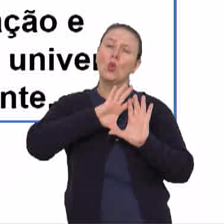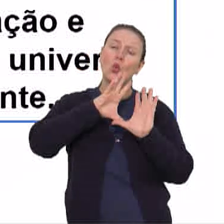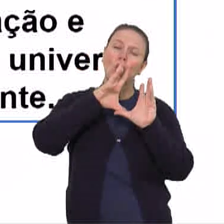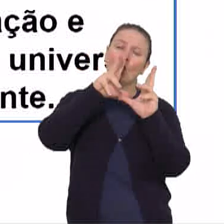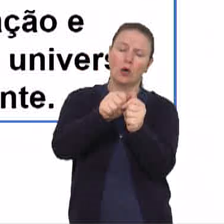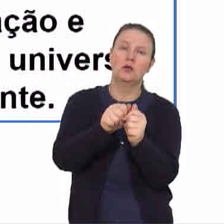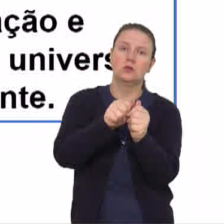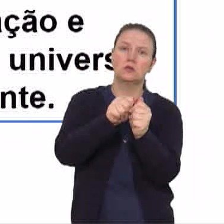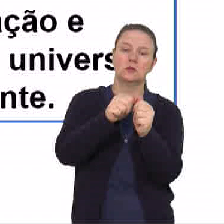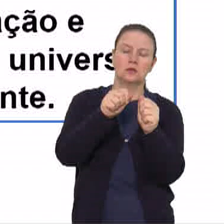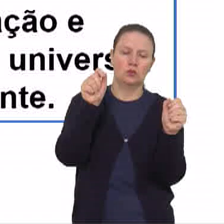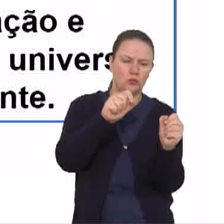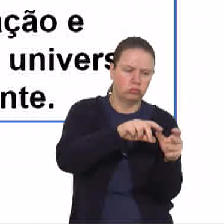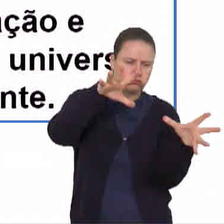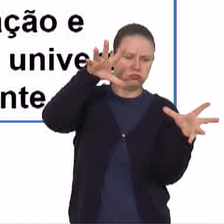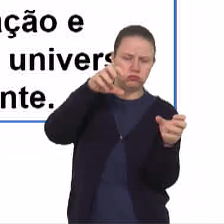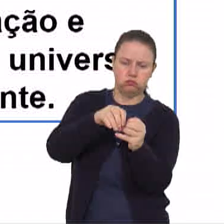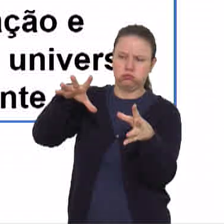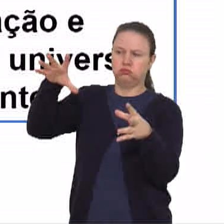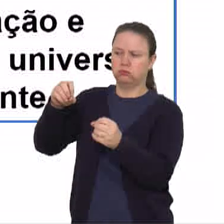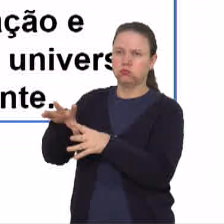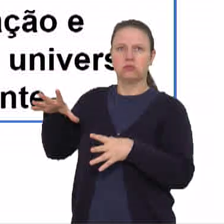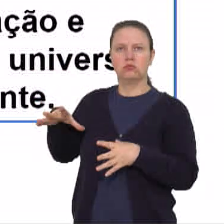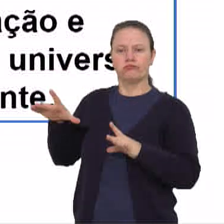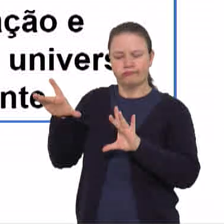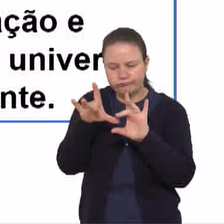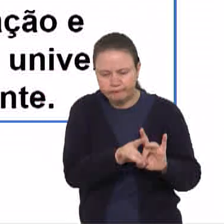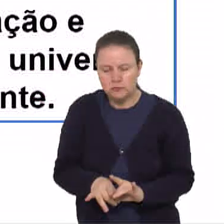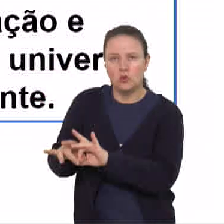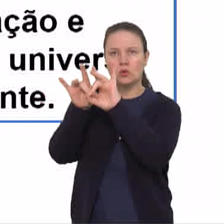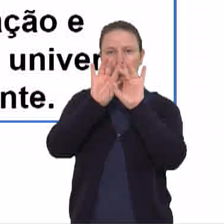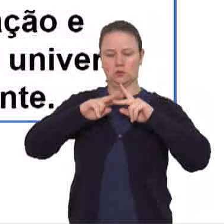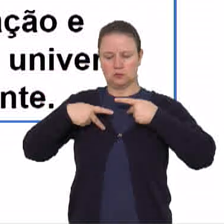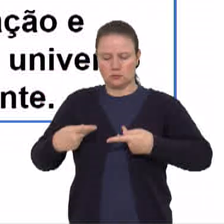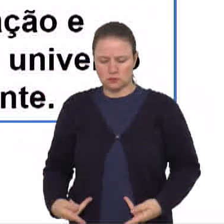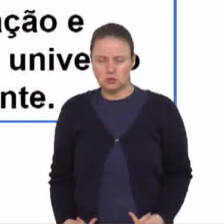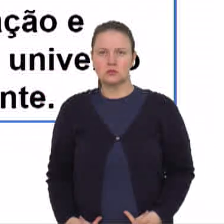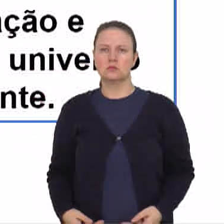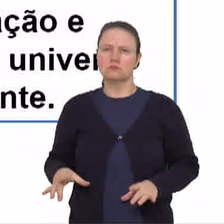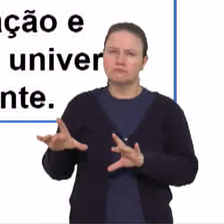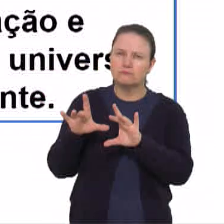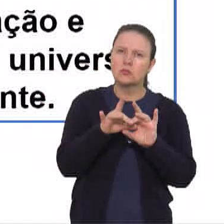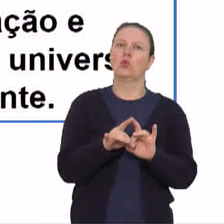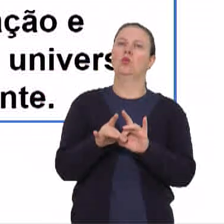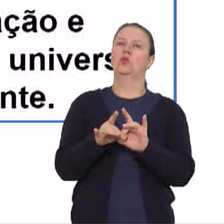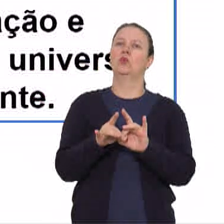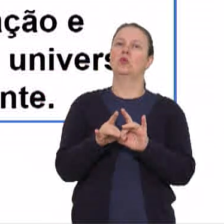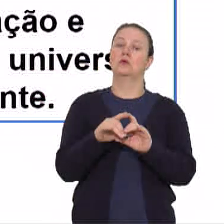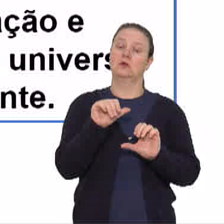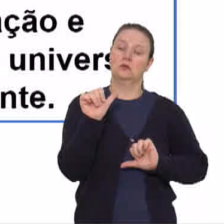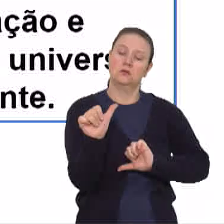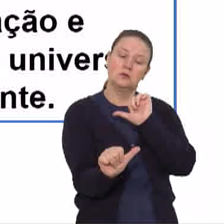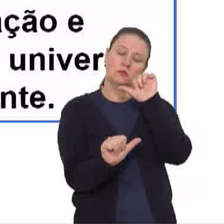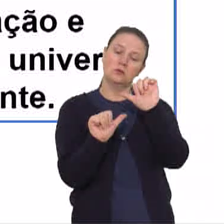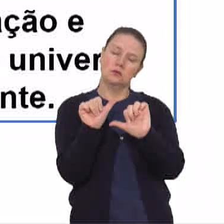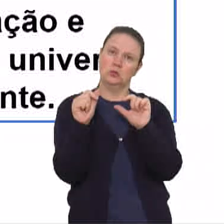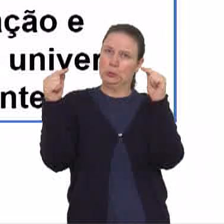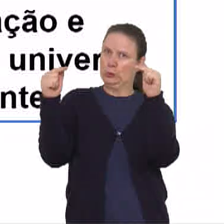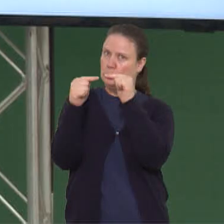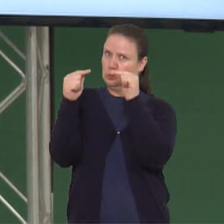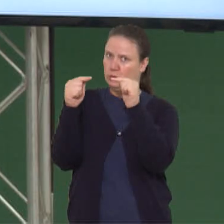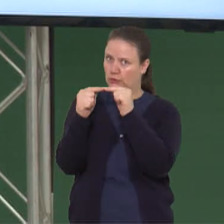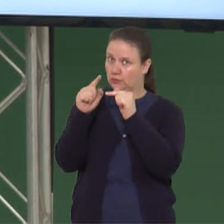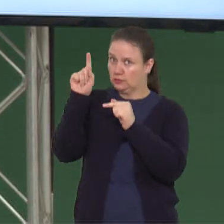manifestação da unidade da qual o homem faz parte. As transformações, segundo o filósofo,